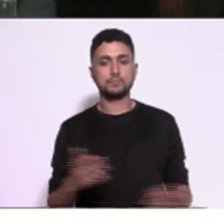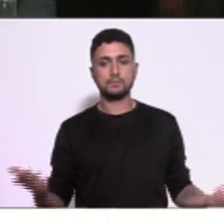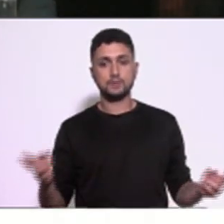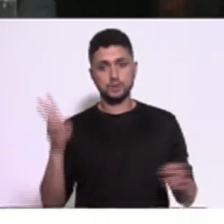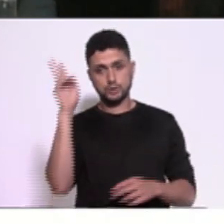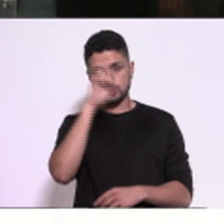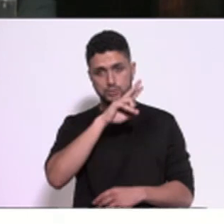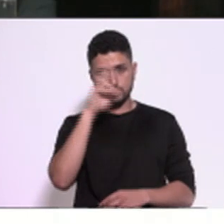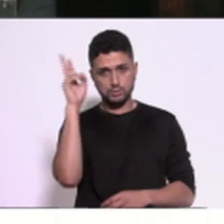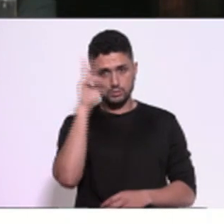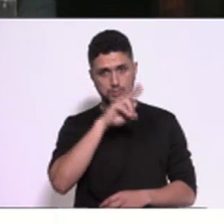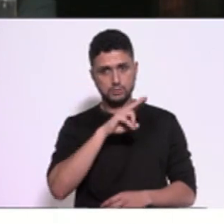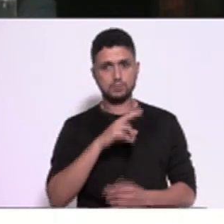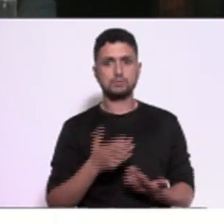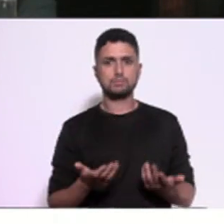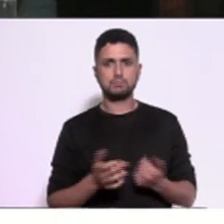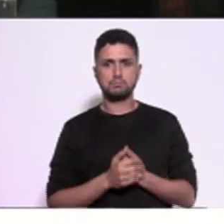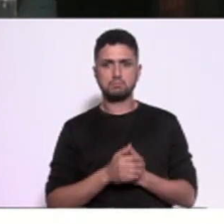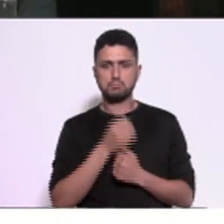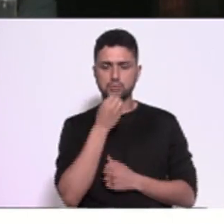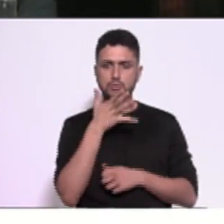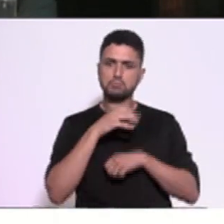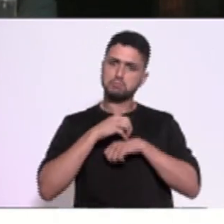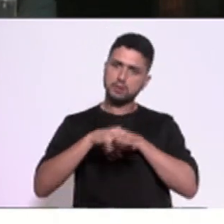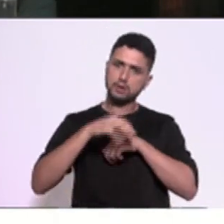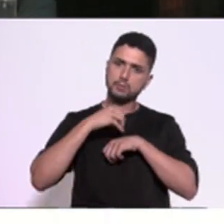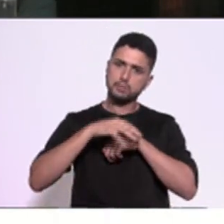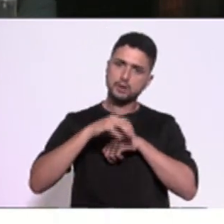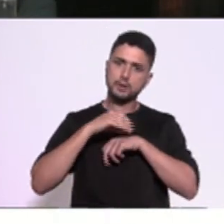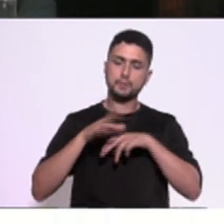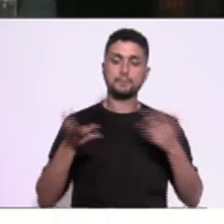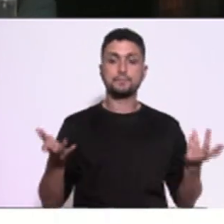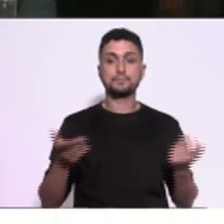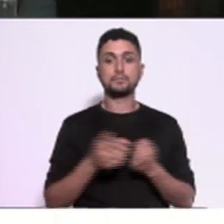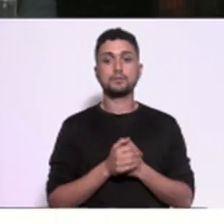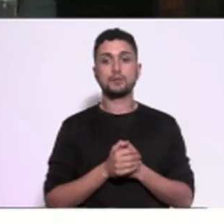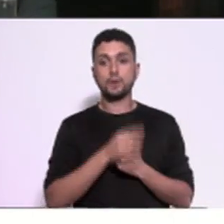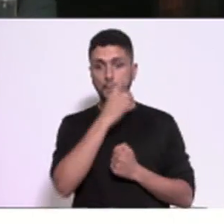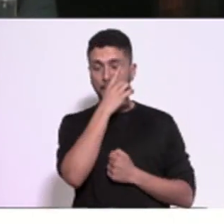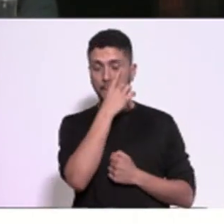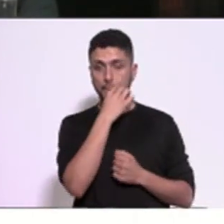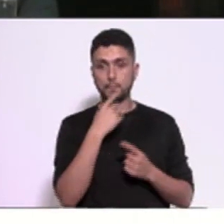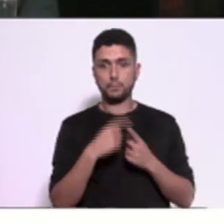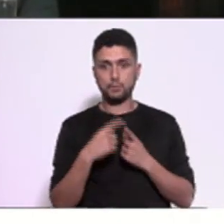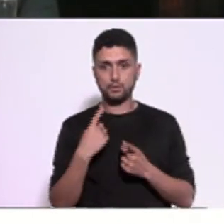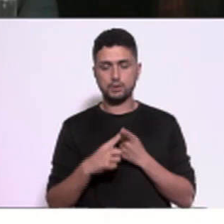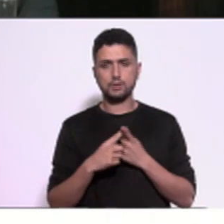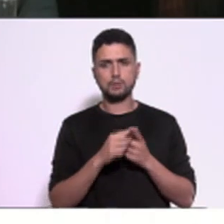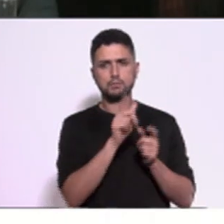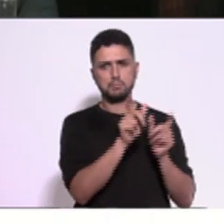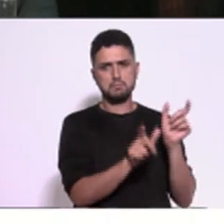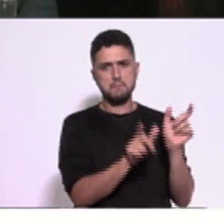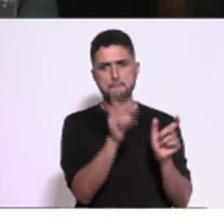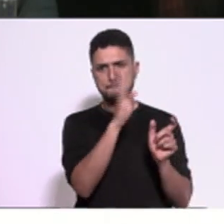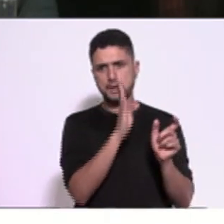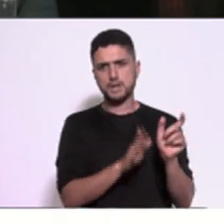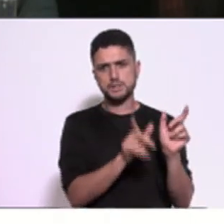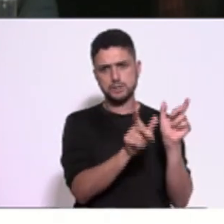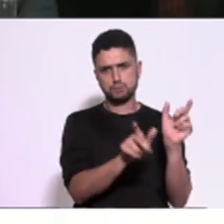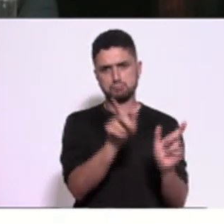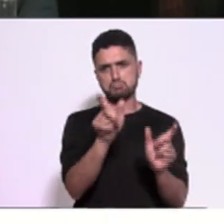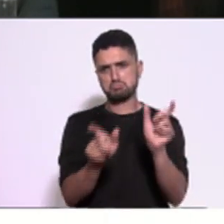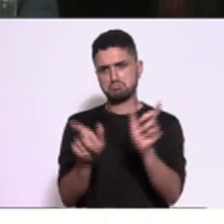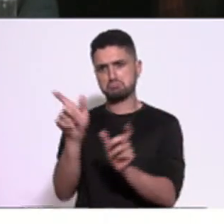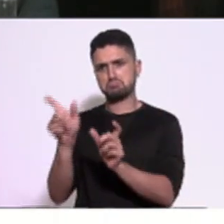contar, se deve, evidentemente, a ilustres brasileiros. Queria